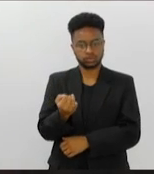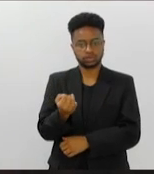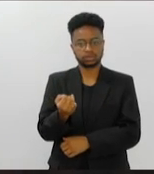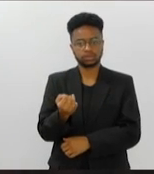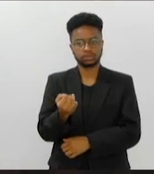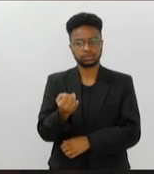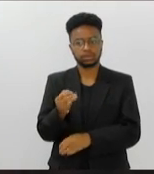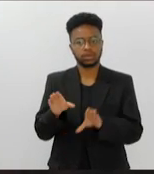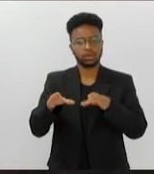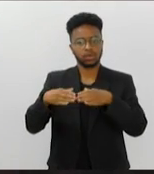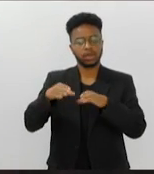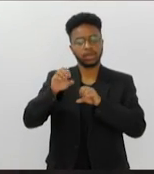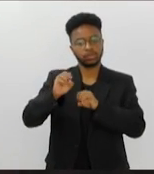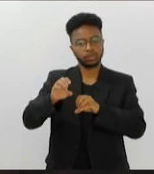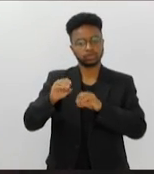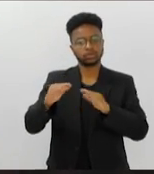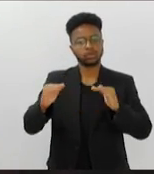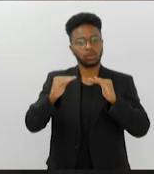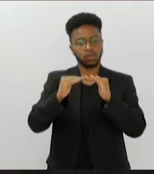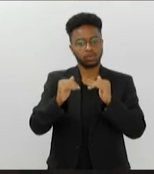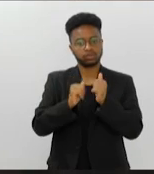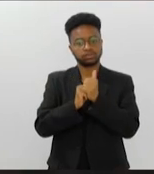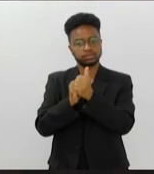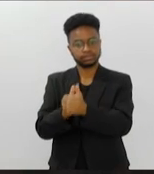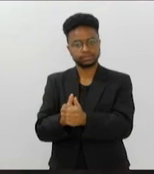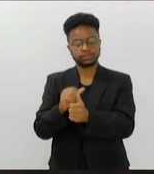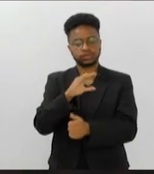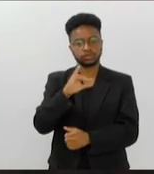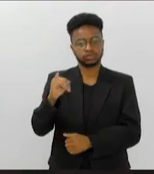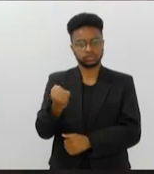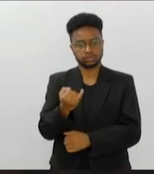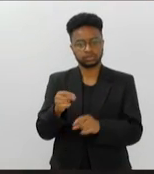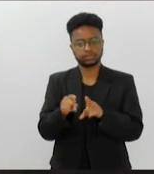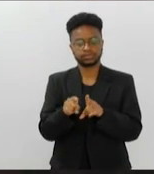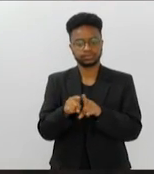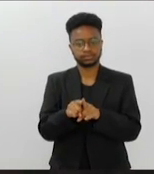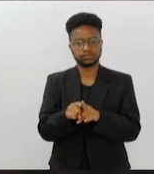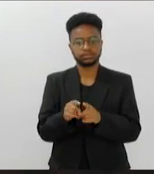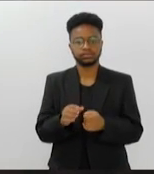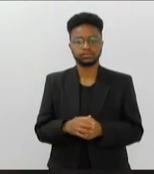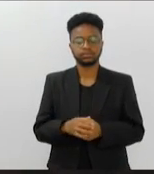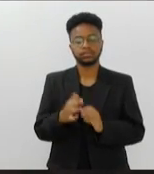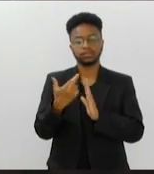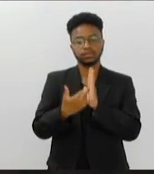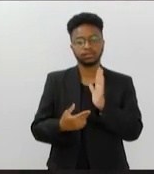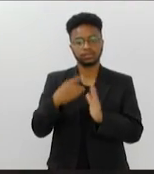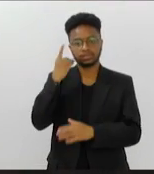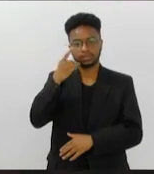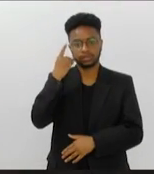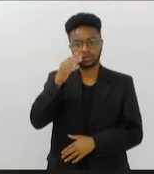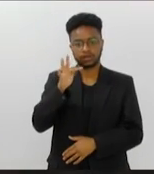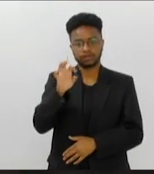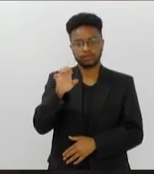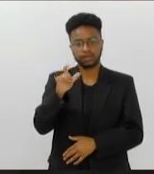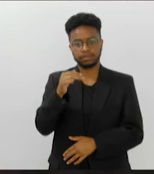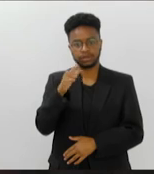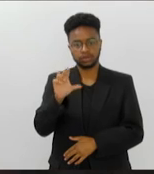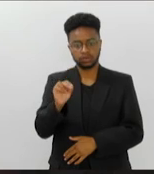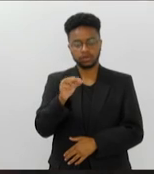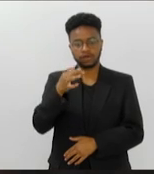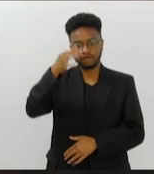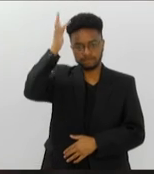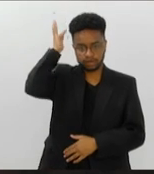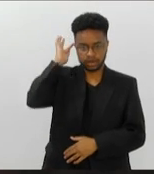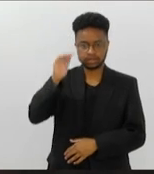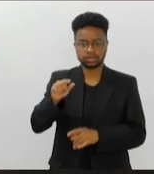de educação, favorável com a emenda e com as emendas também da CCJ. Relatores, deputados Felipinho Raves, Fred Pacheco e